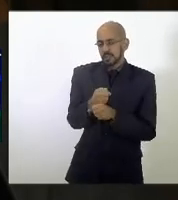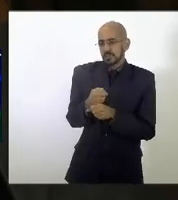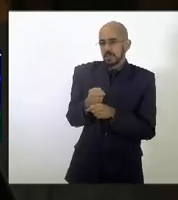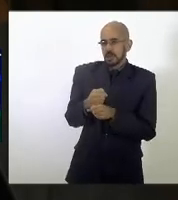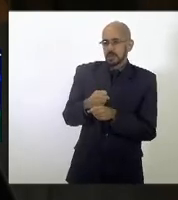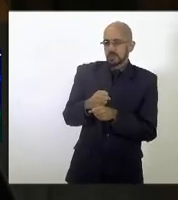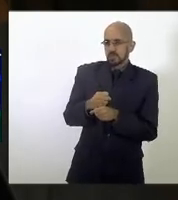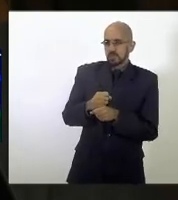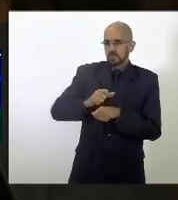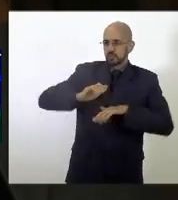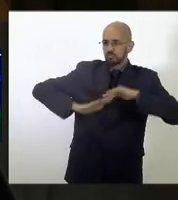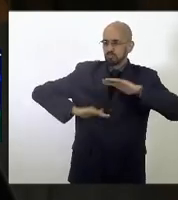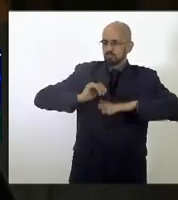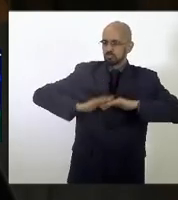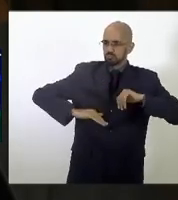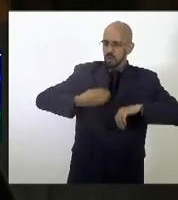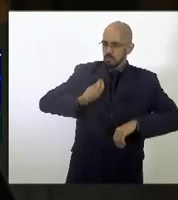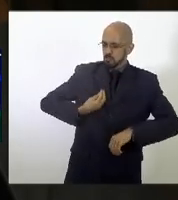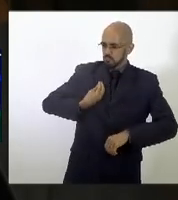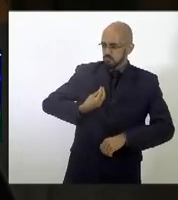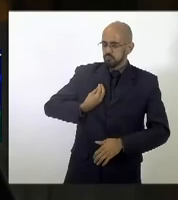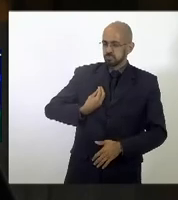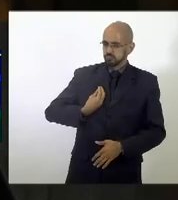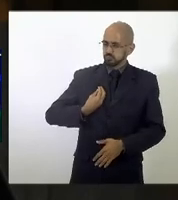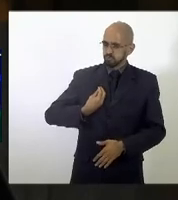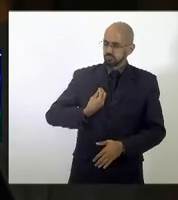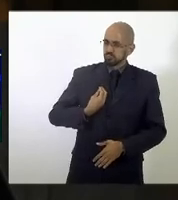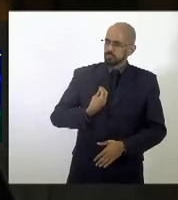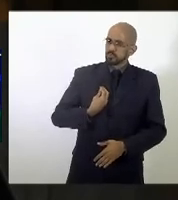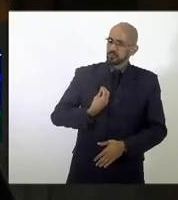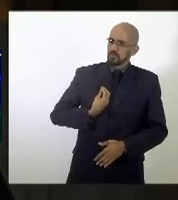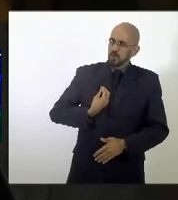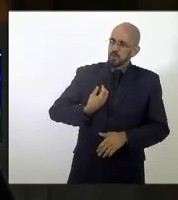de vida pública, e no momento de reconstrução, diante